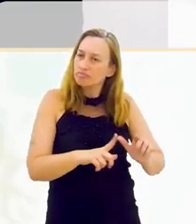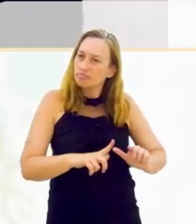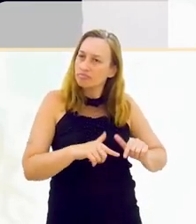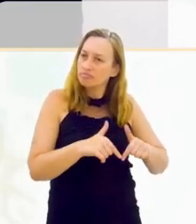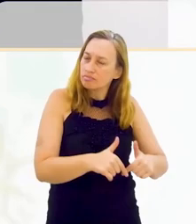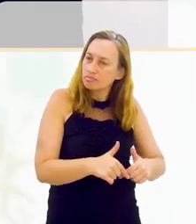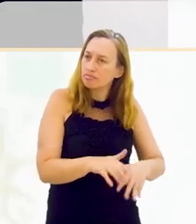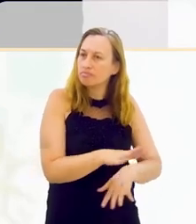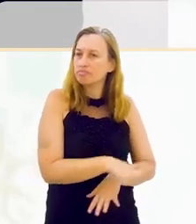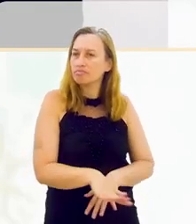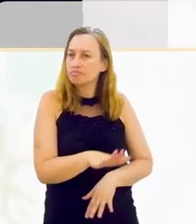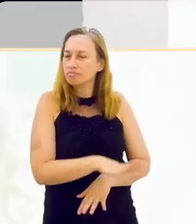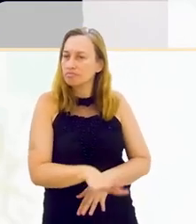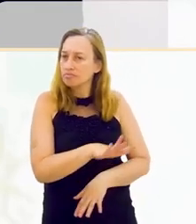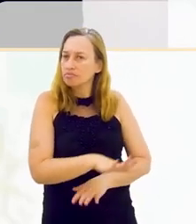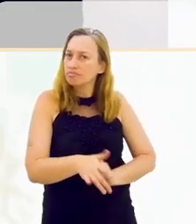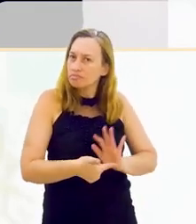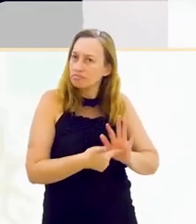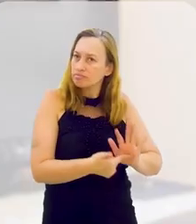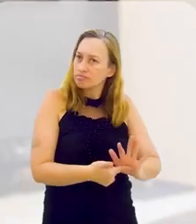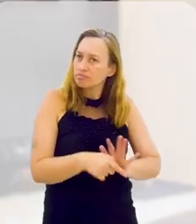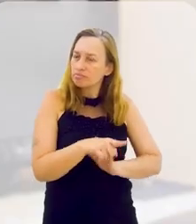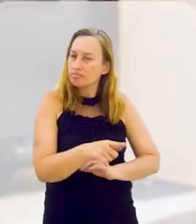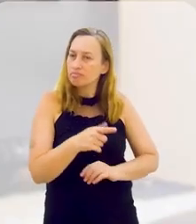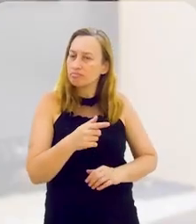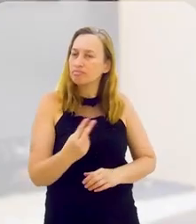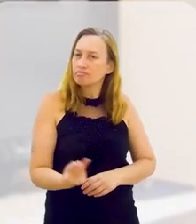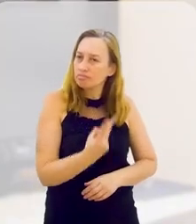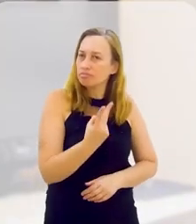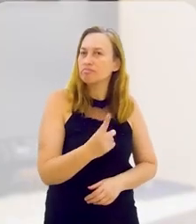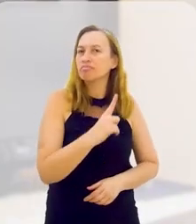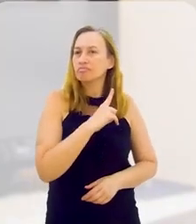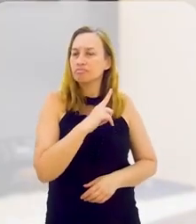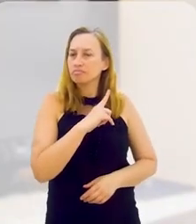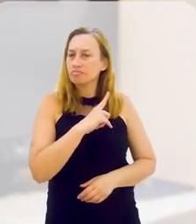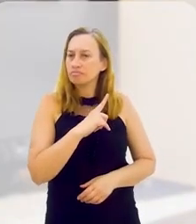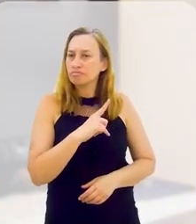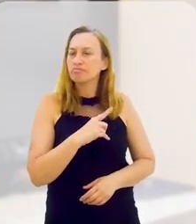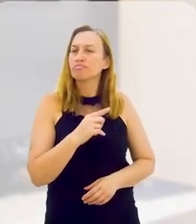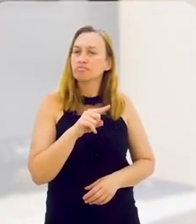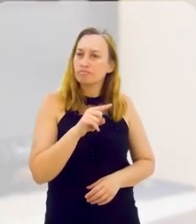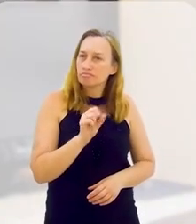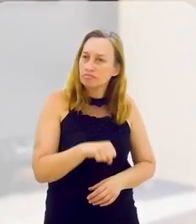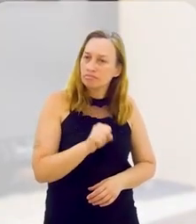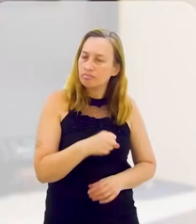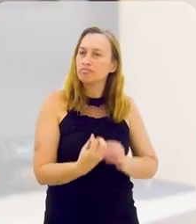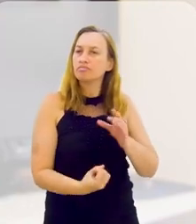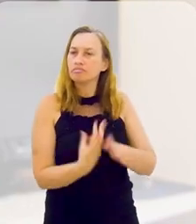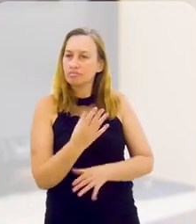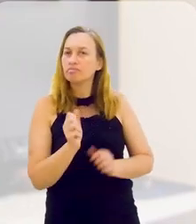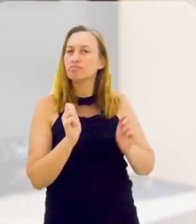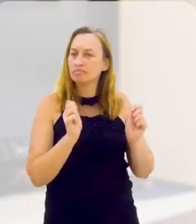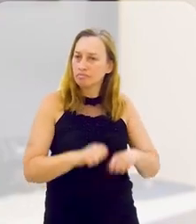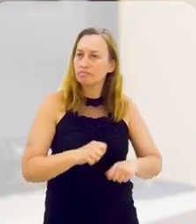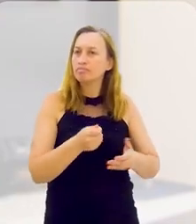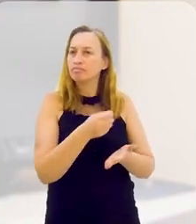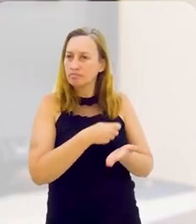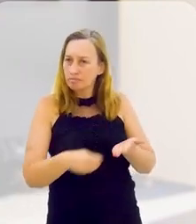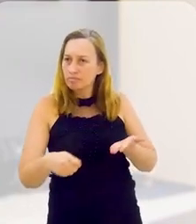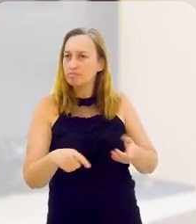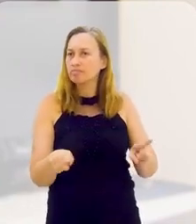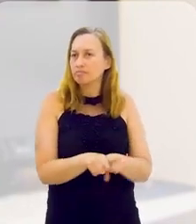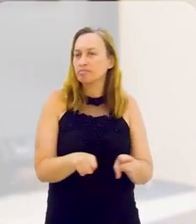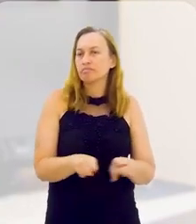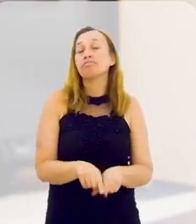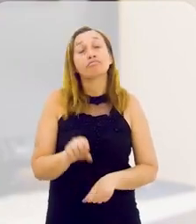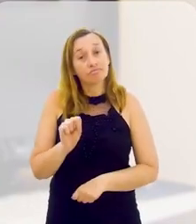ajuda a chegar nessas crianças e mostrar para elas que elas têm valor, que elas são criativas e que elas